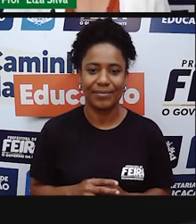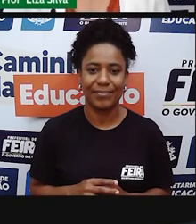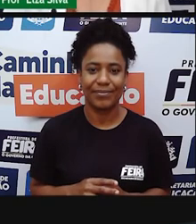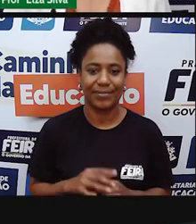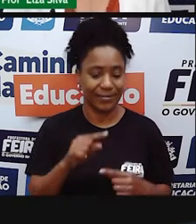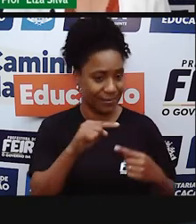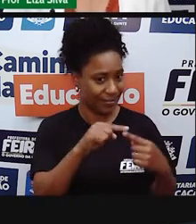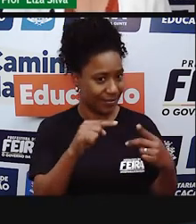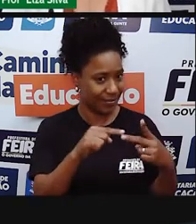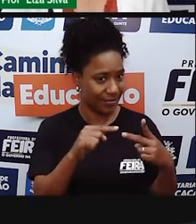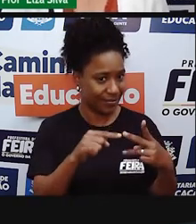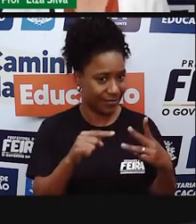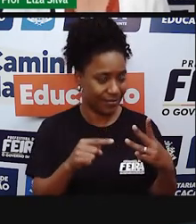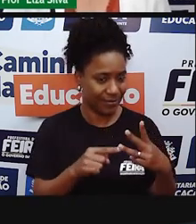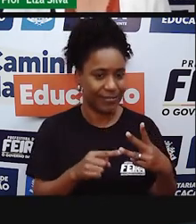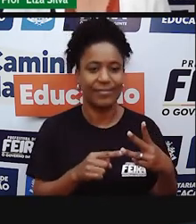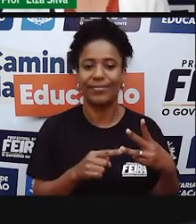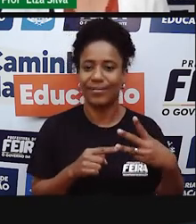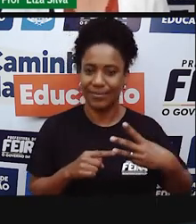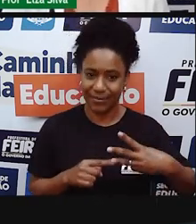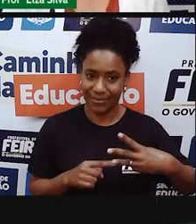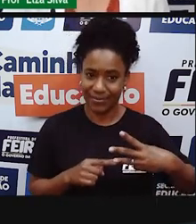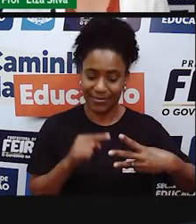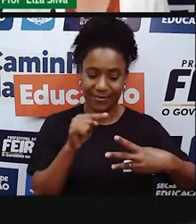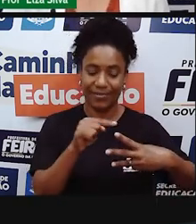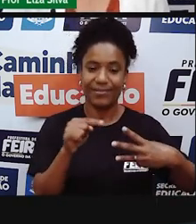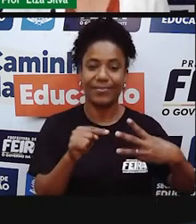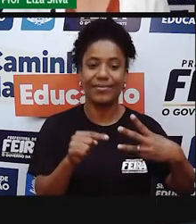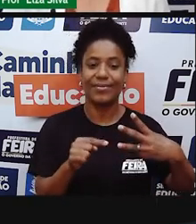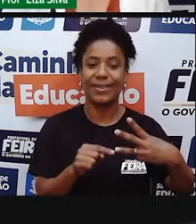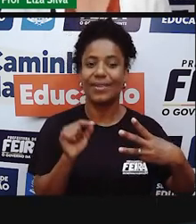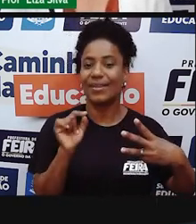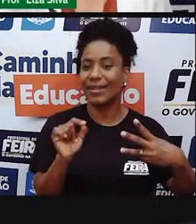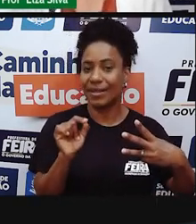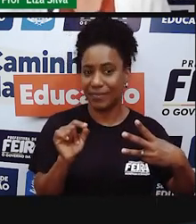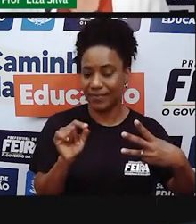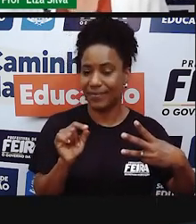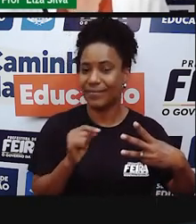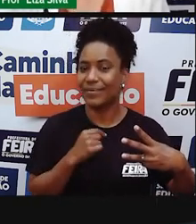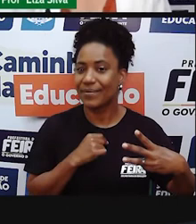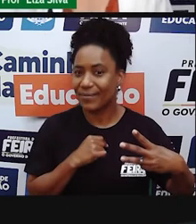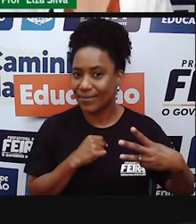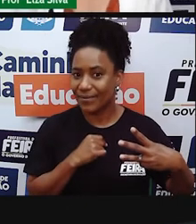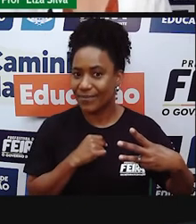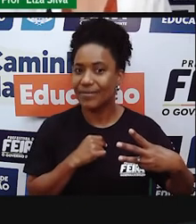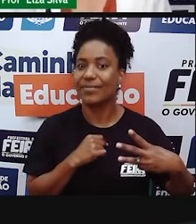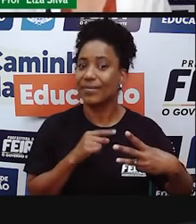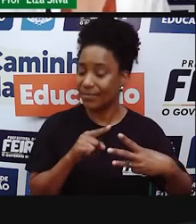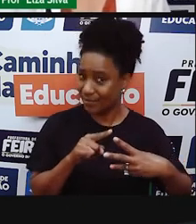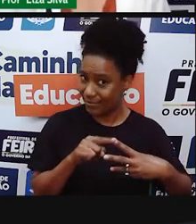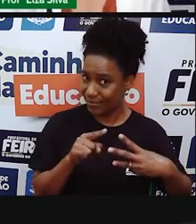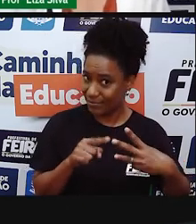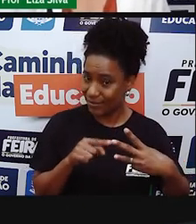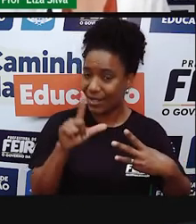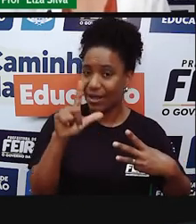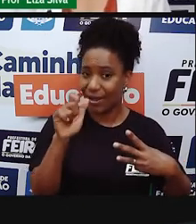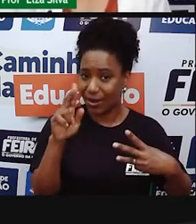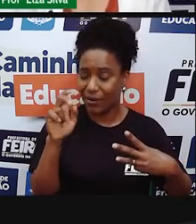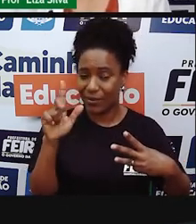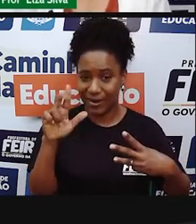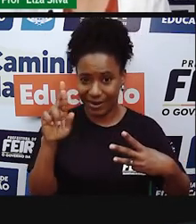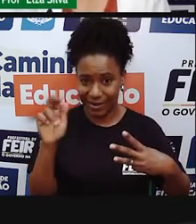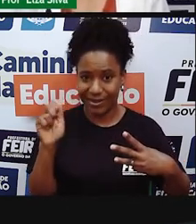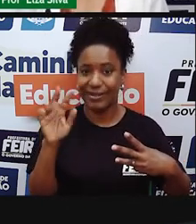parents. Or they are Alex's siblings. Laura, Thelma, Leon and